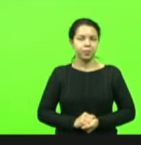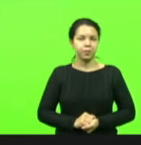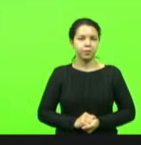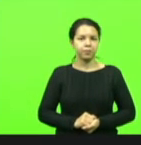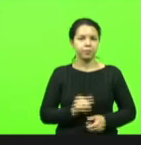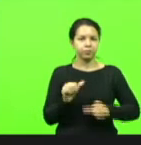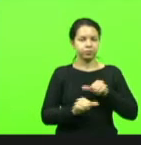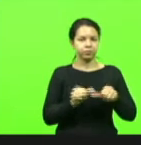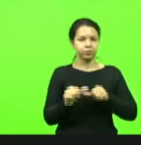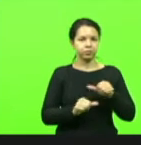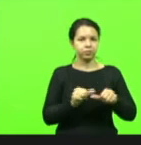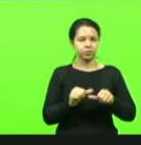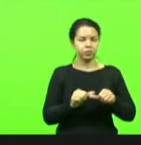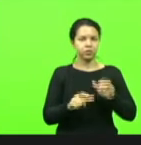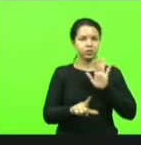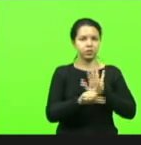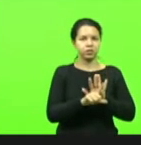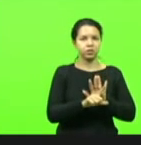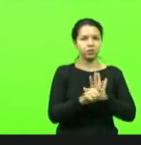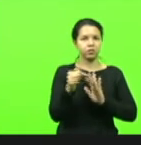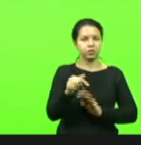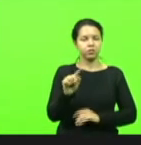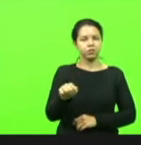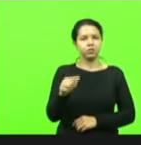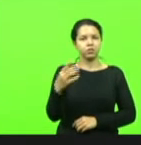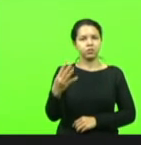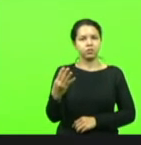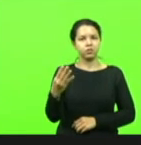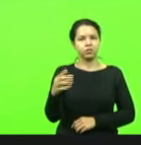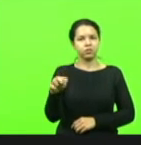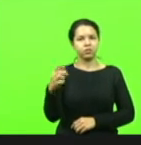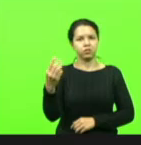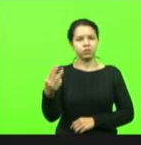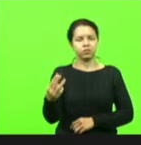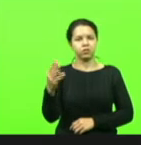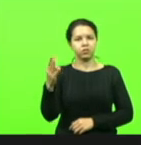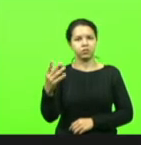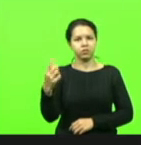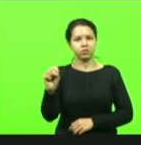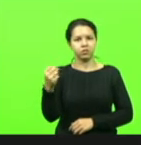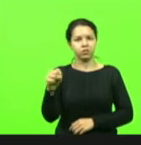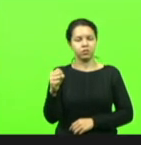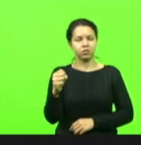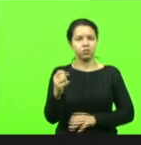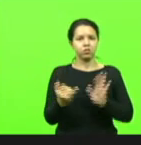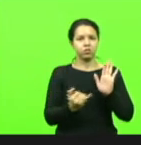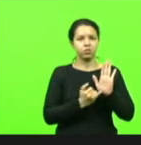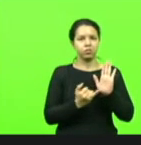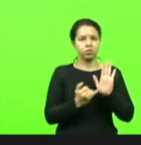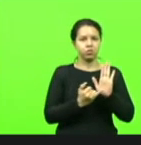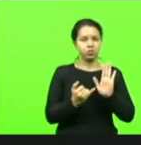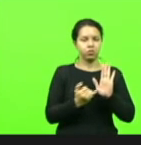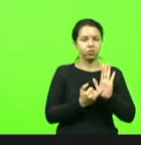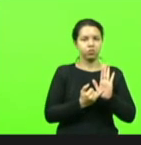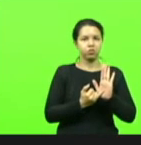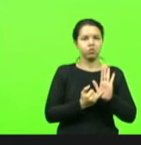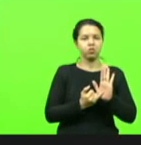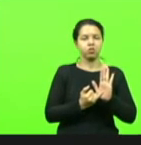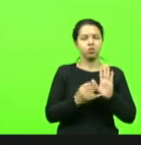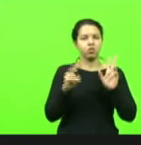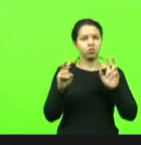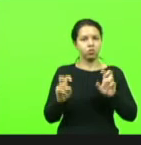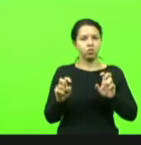o motivo talvez 143 de 88 que institui o imposto sobre a propriedade de